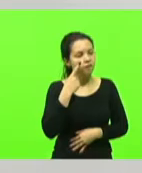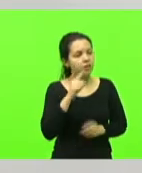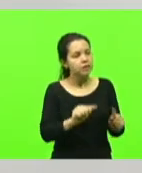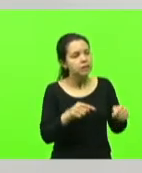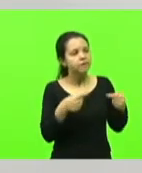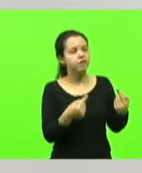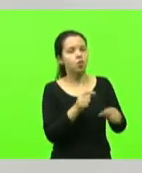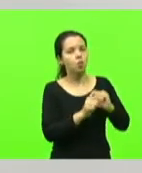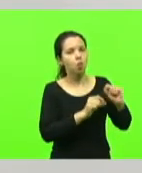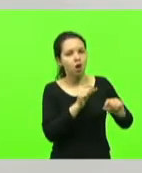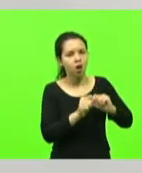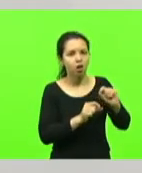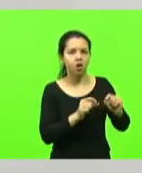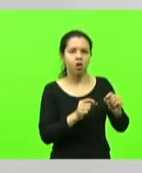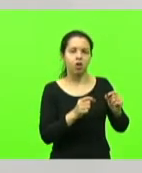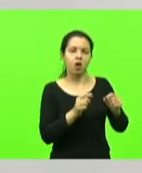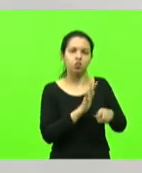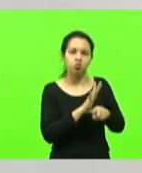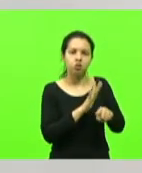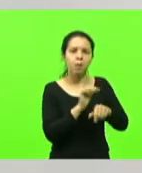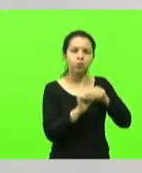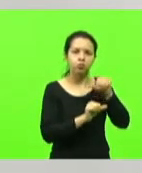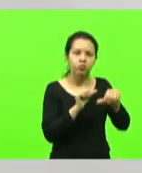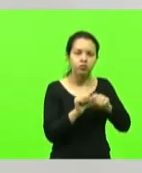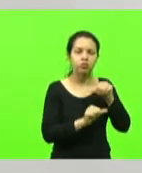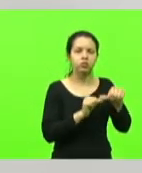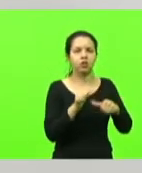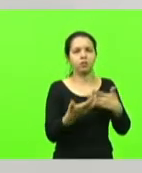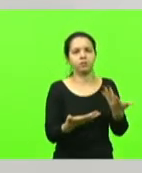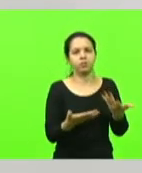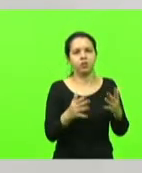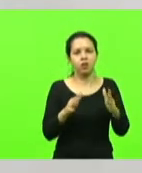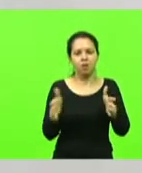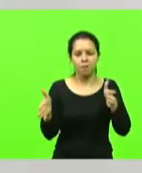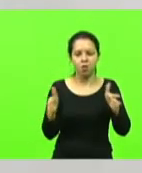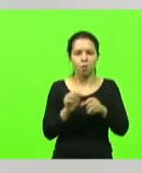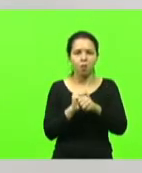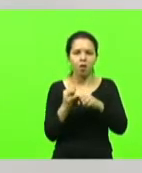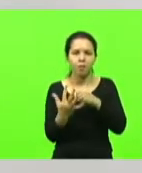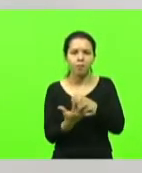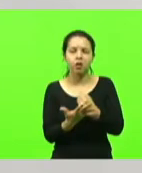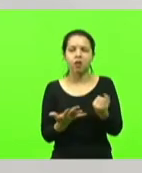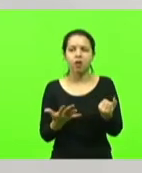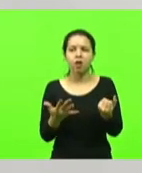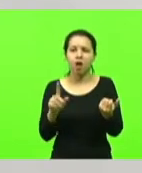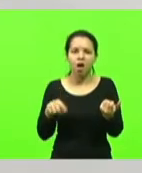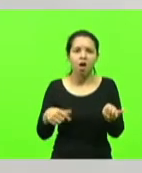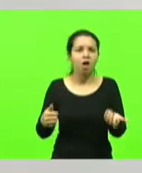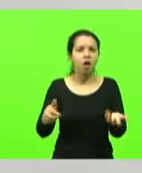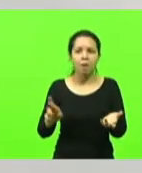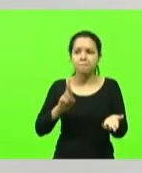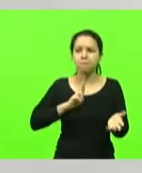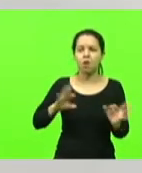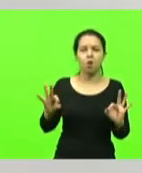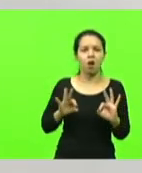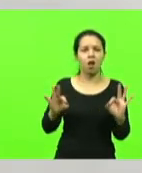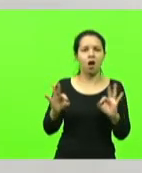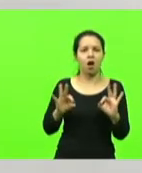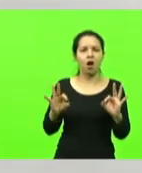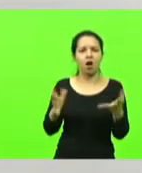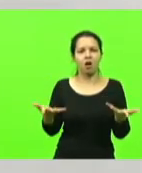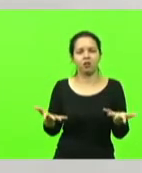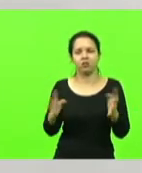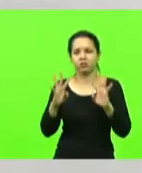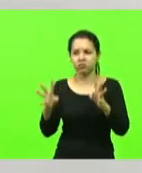impostas, de mudar, alterar. A pandemia toda está assim, ninguém tem respostas, a escuta é muito sensível, é o